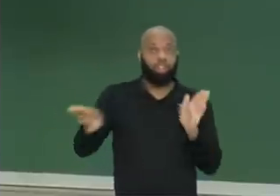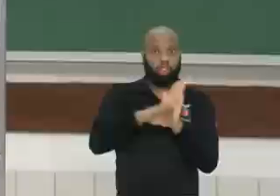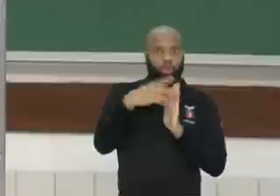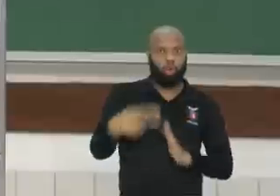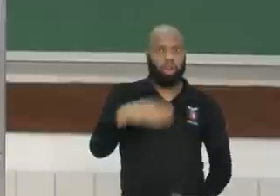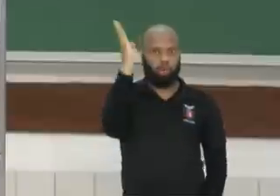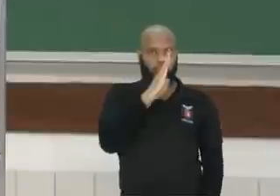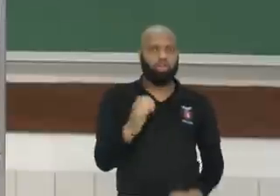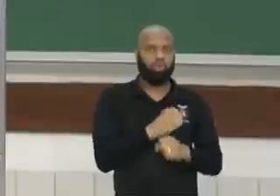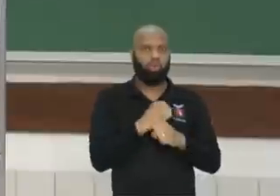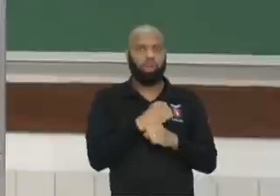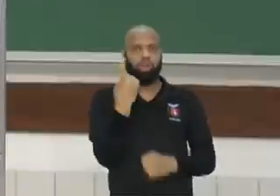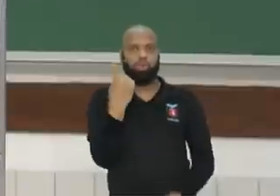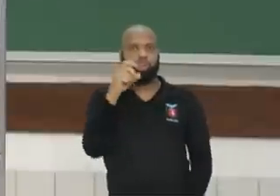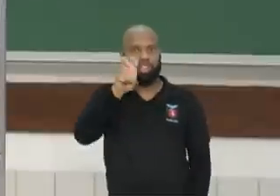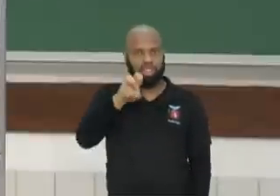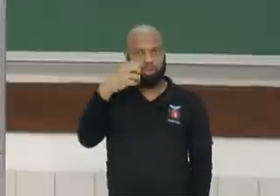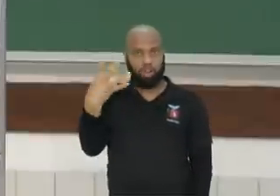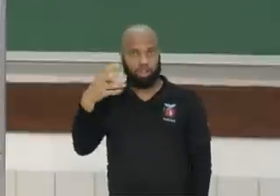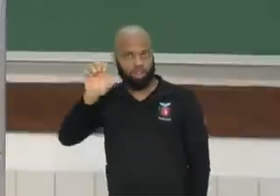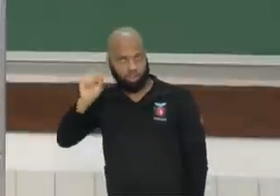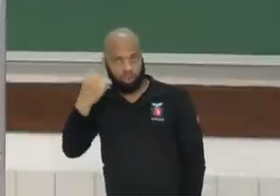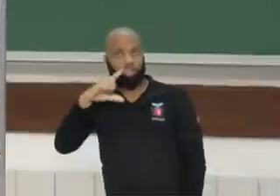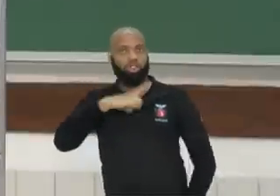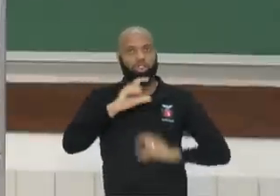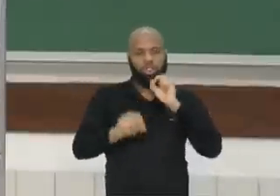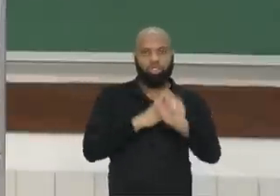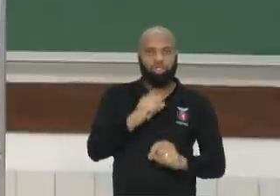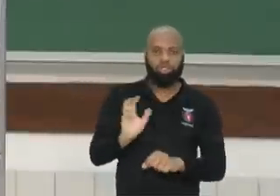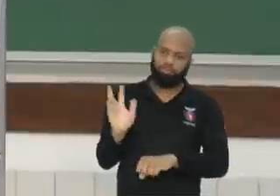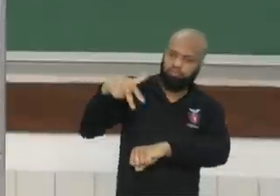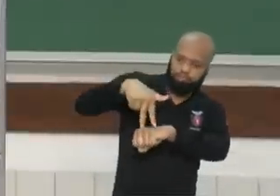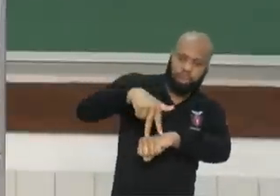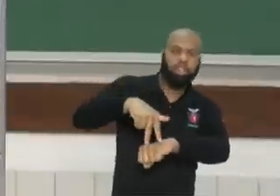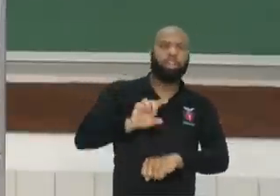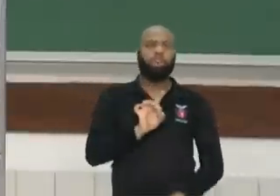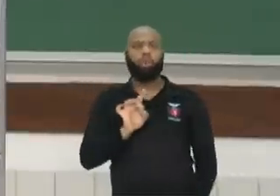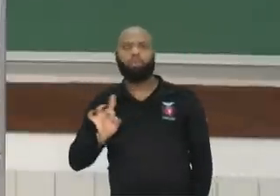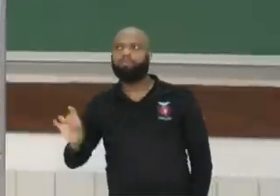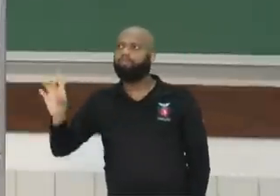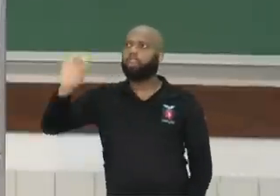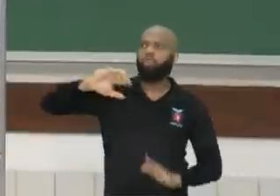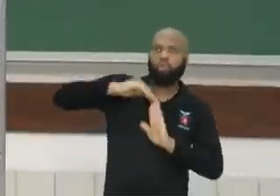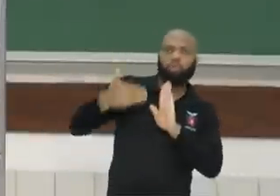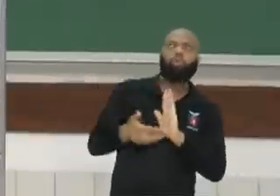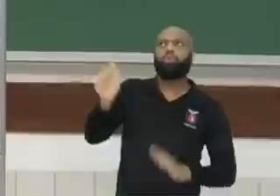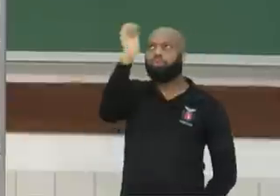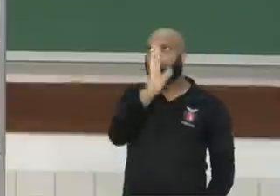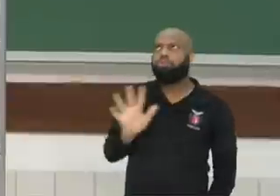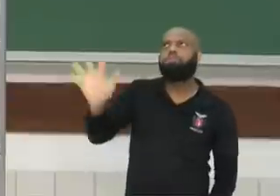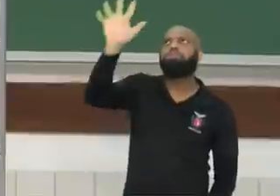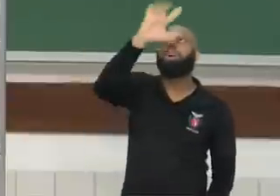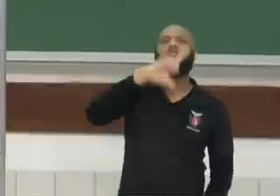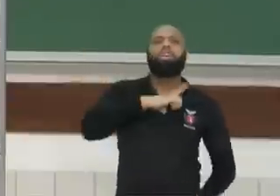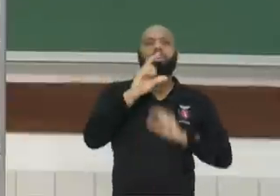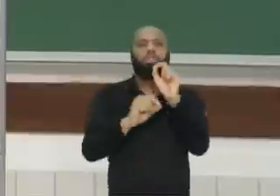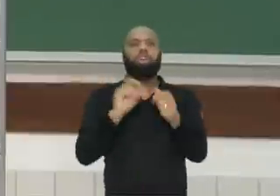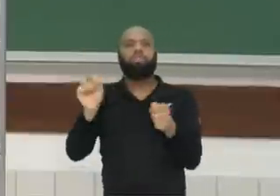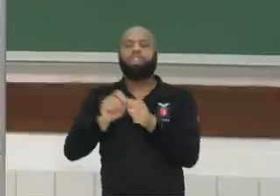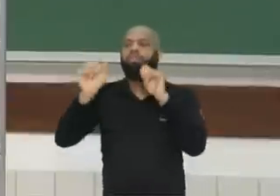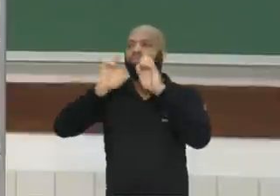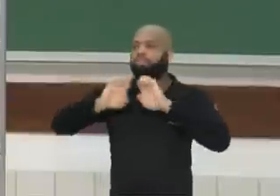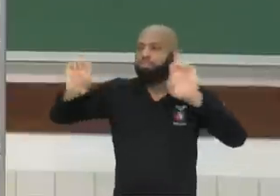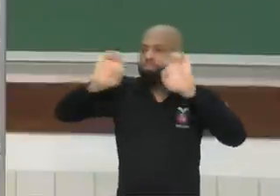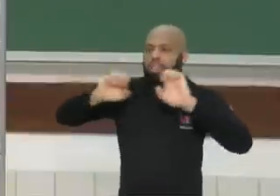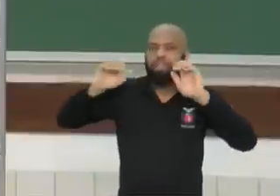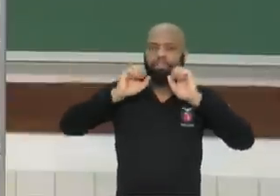por volta do ano de 1548 e vão se fixar em quase todo o território nacional, fazendo a catequização